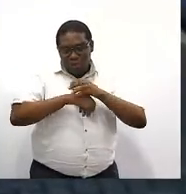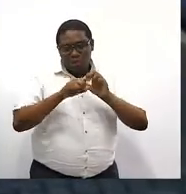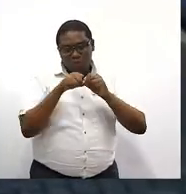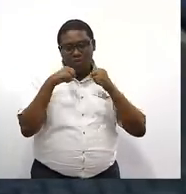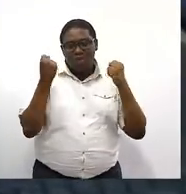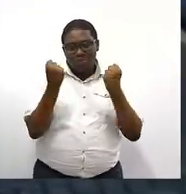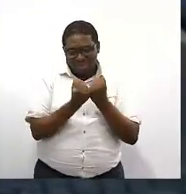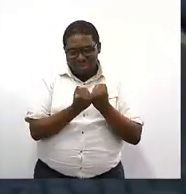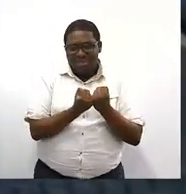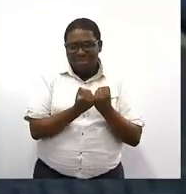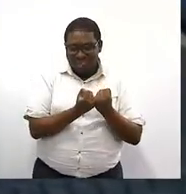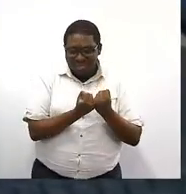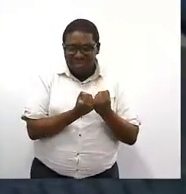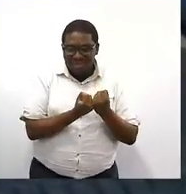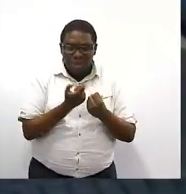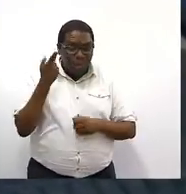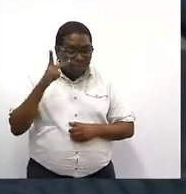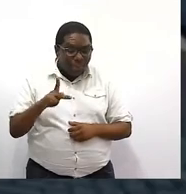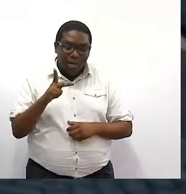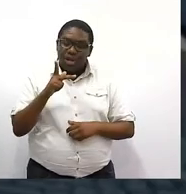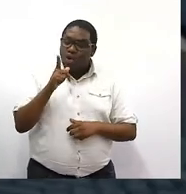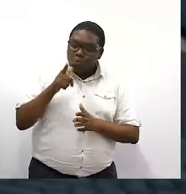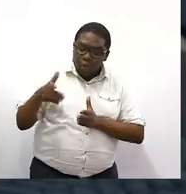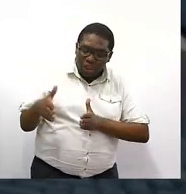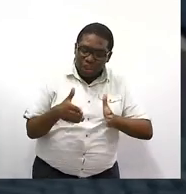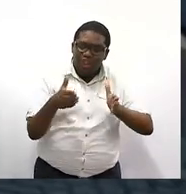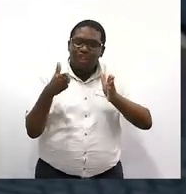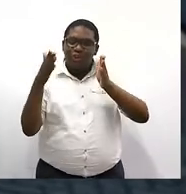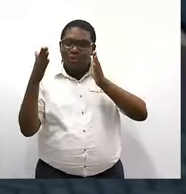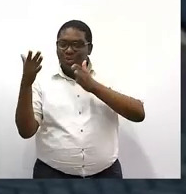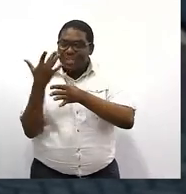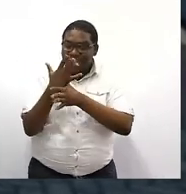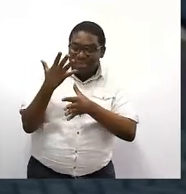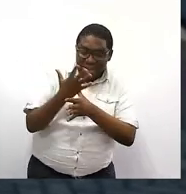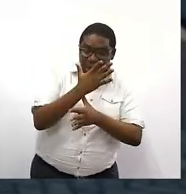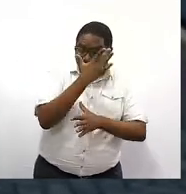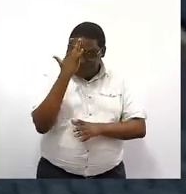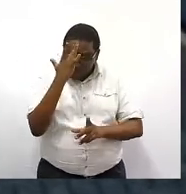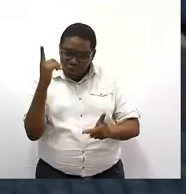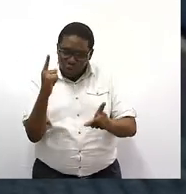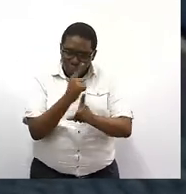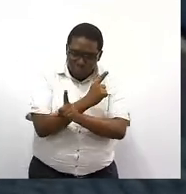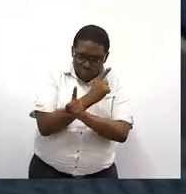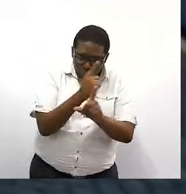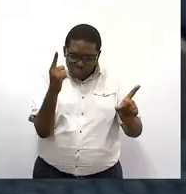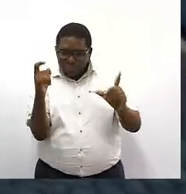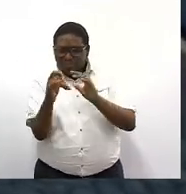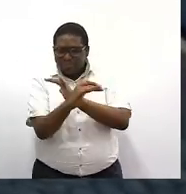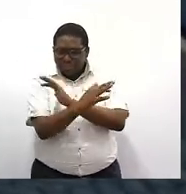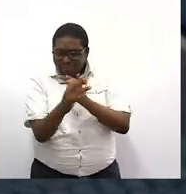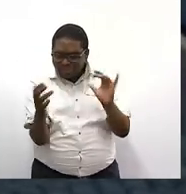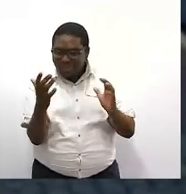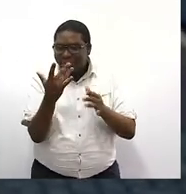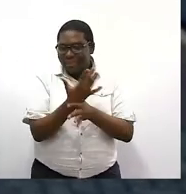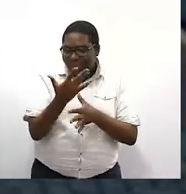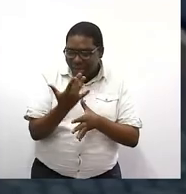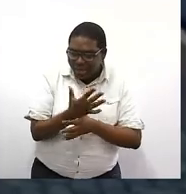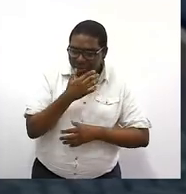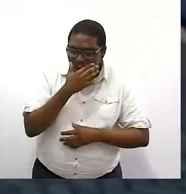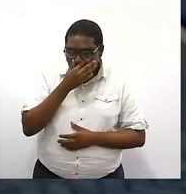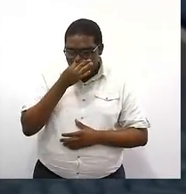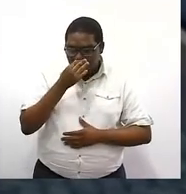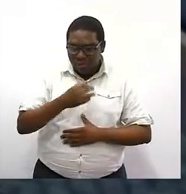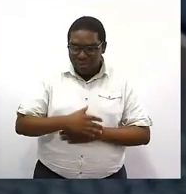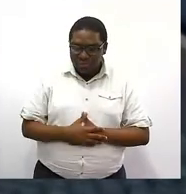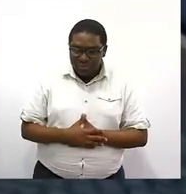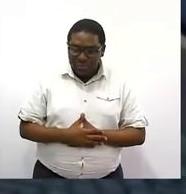né, para o rio, para a cidade, para as pessoas que vivem nela. Vocês terem uma ideia? A gente posicionou nossa equipe